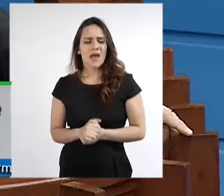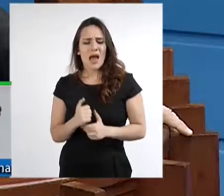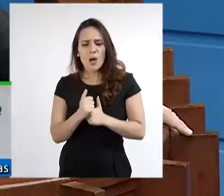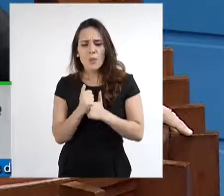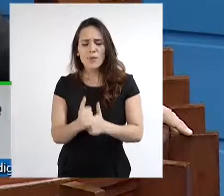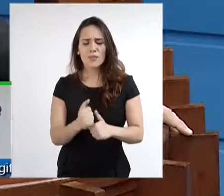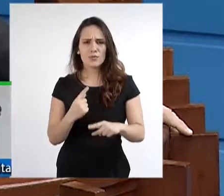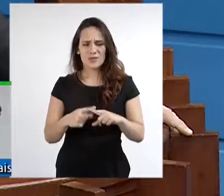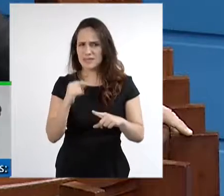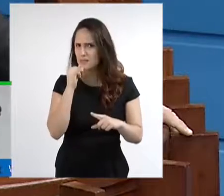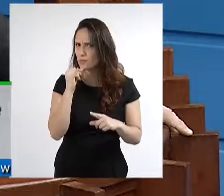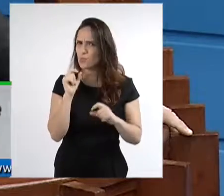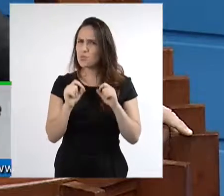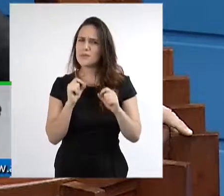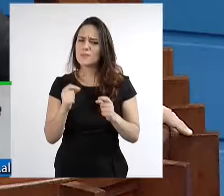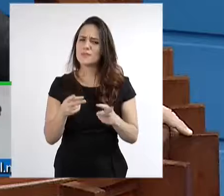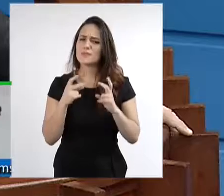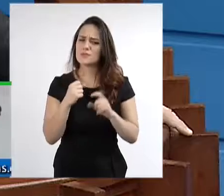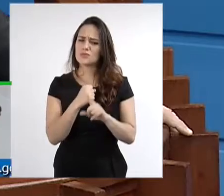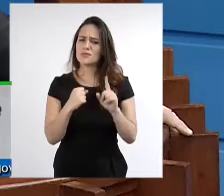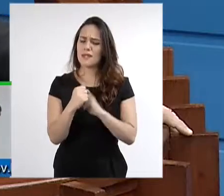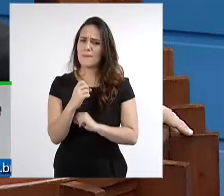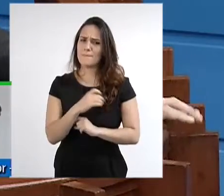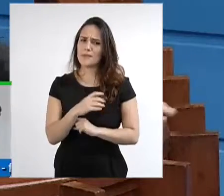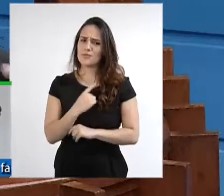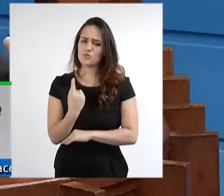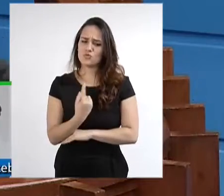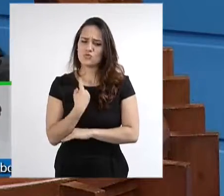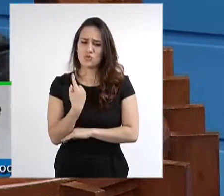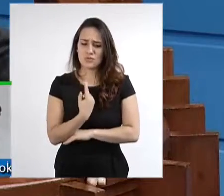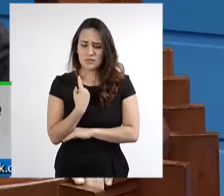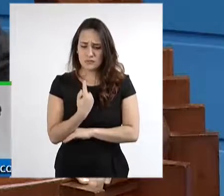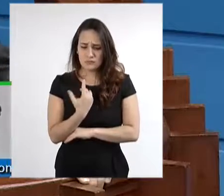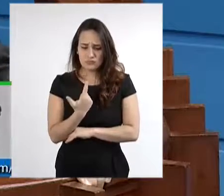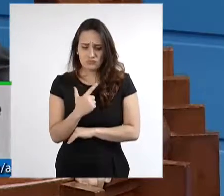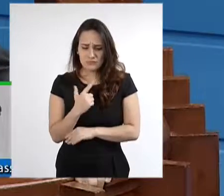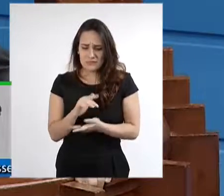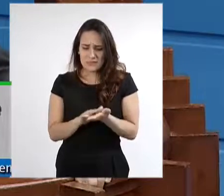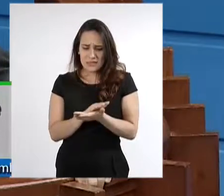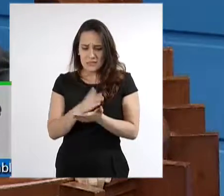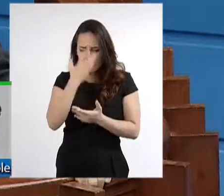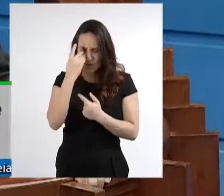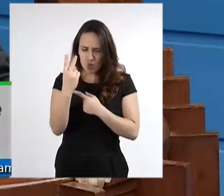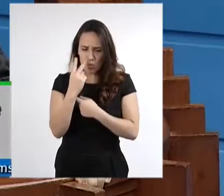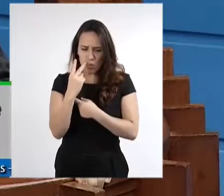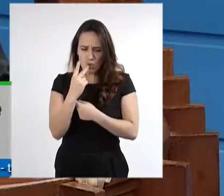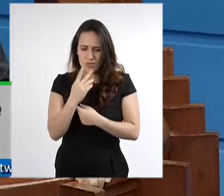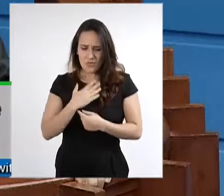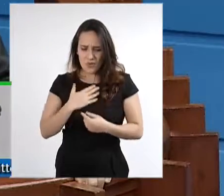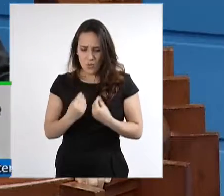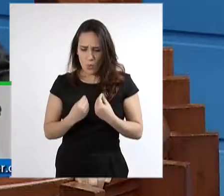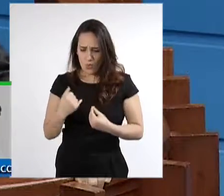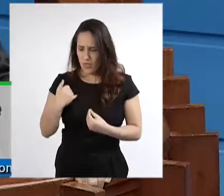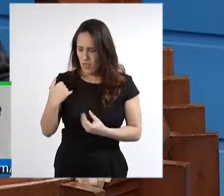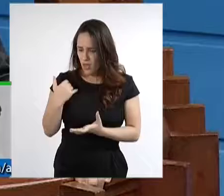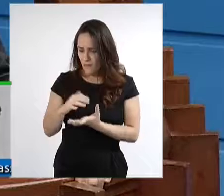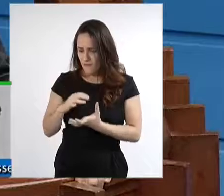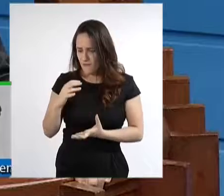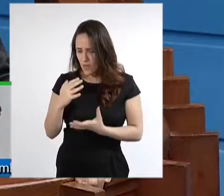E quando chega a idade avançada e não ter ninguém por ele, quem vai